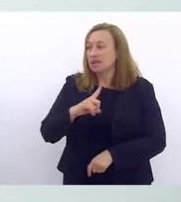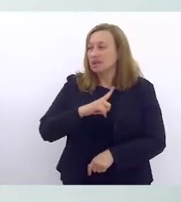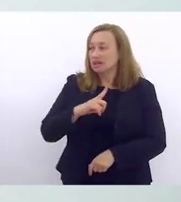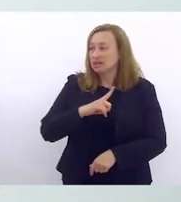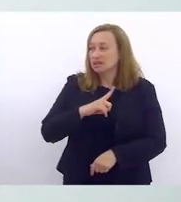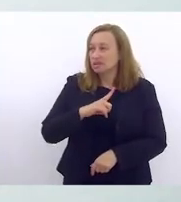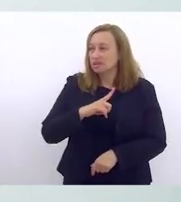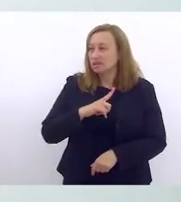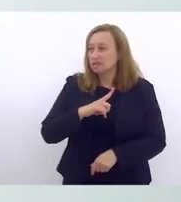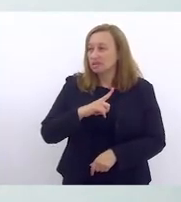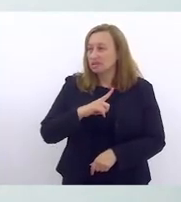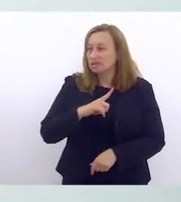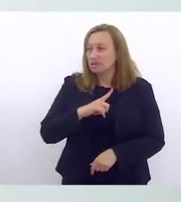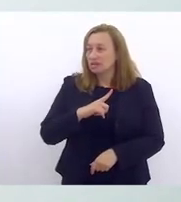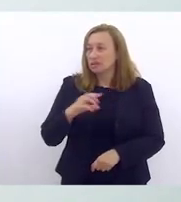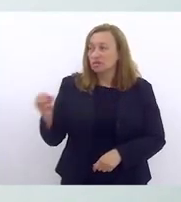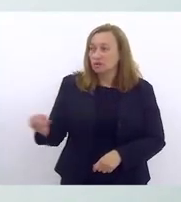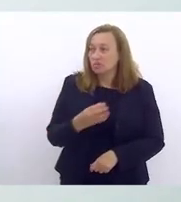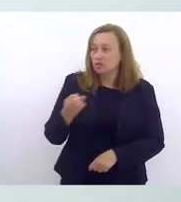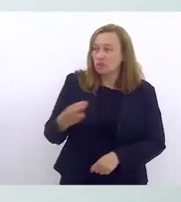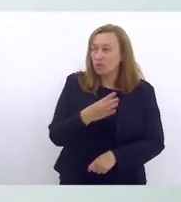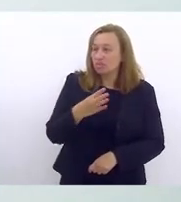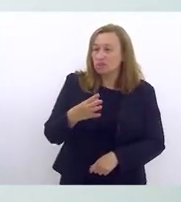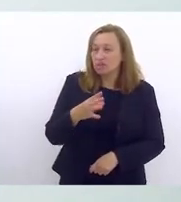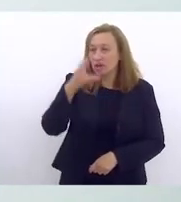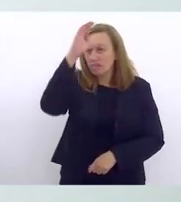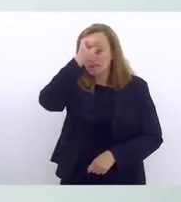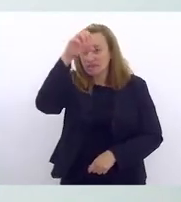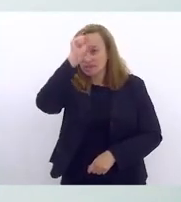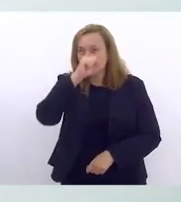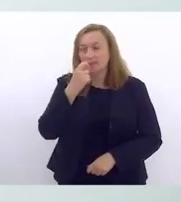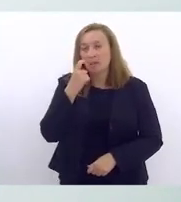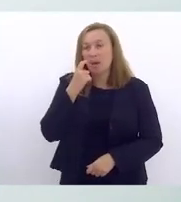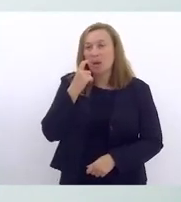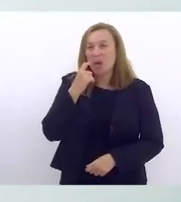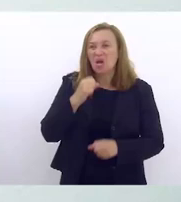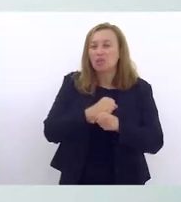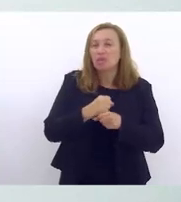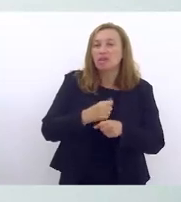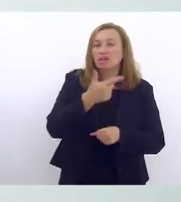de experimentar novos aprendizados. Mas aí, no ano de